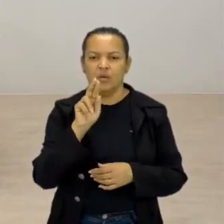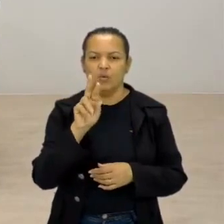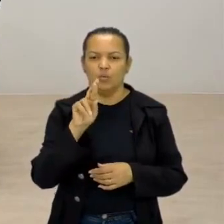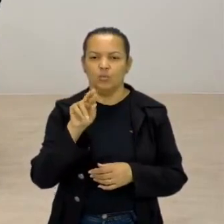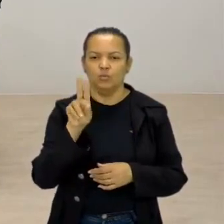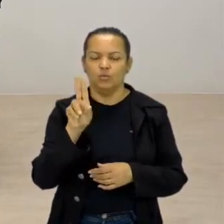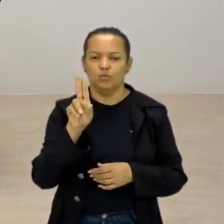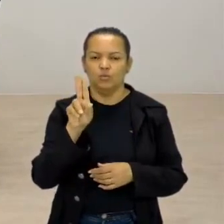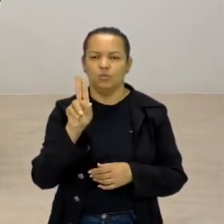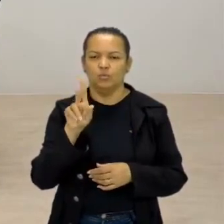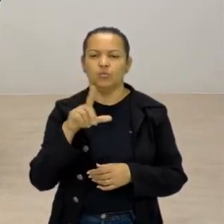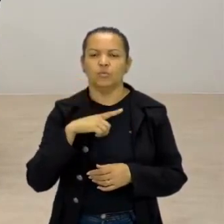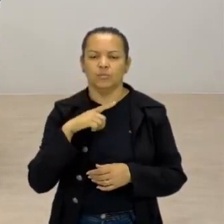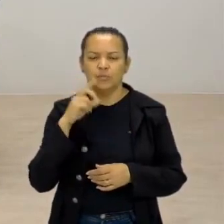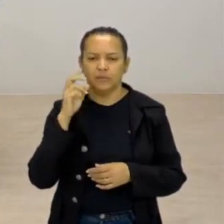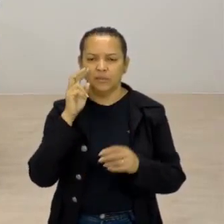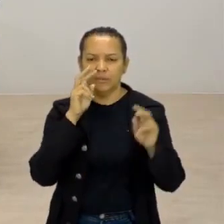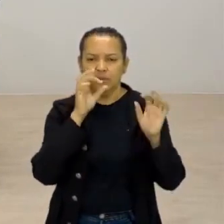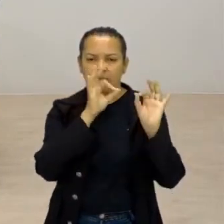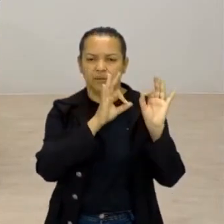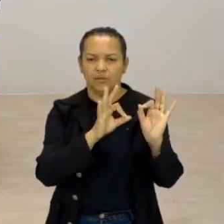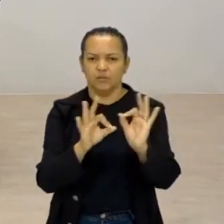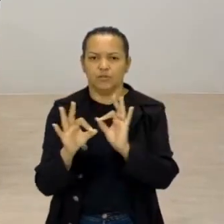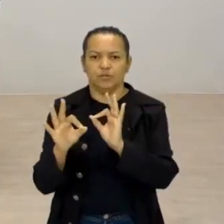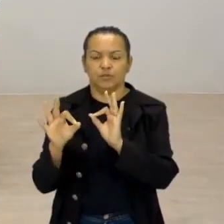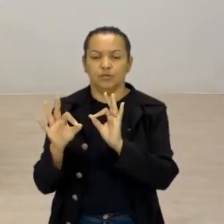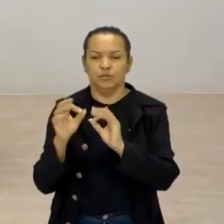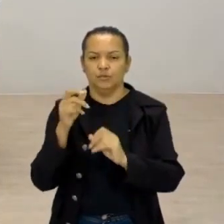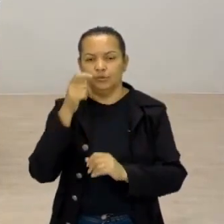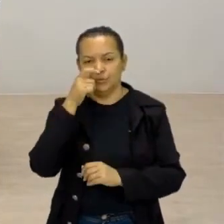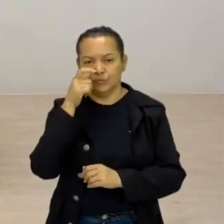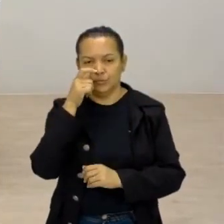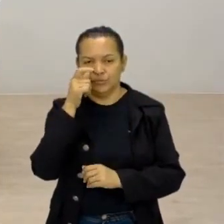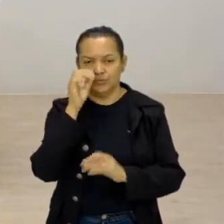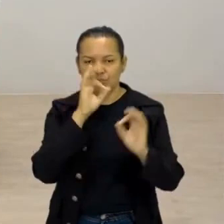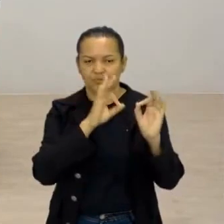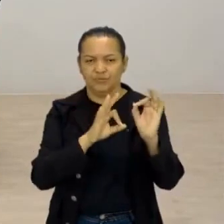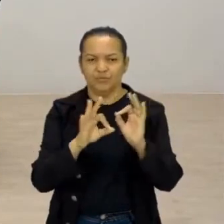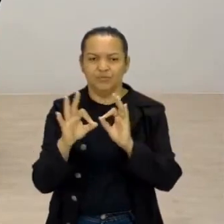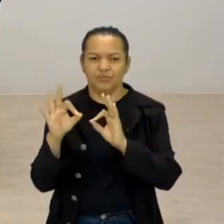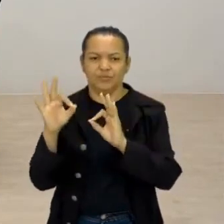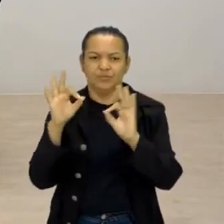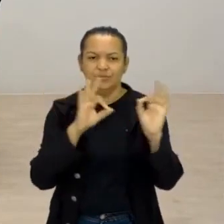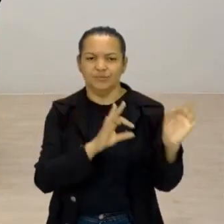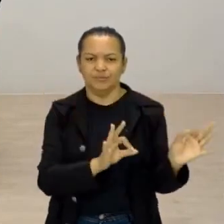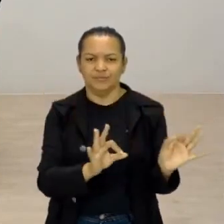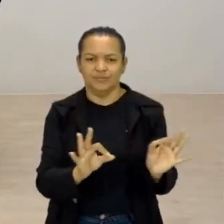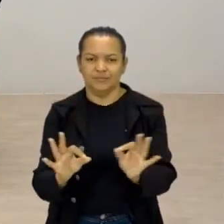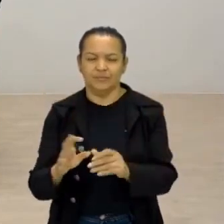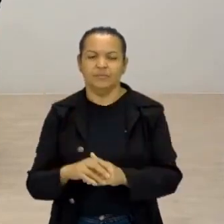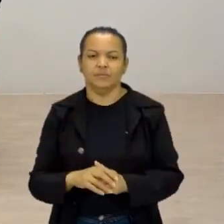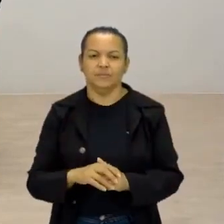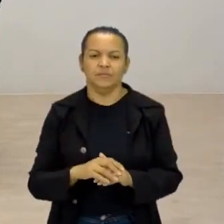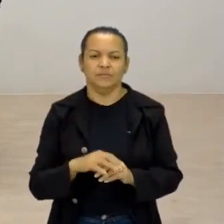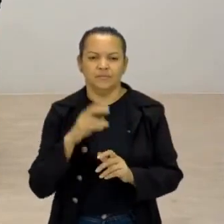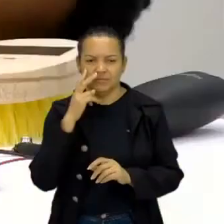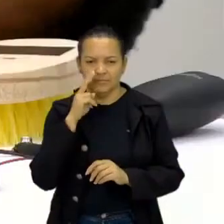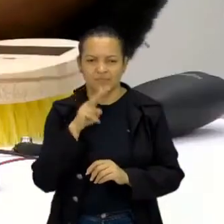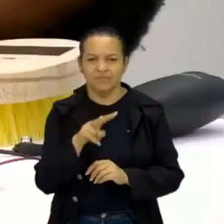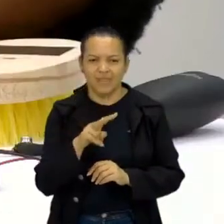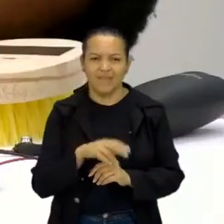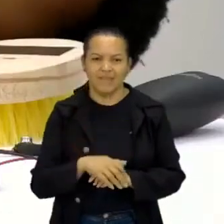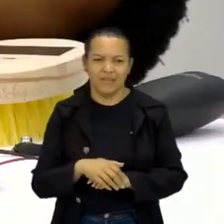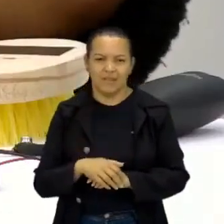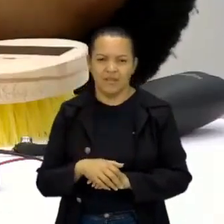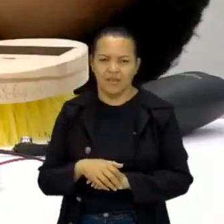área também aqui. Os professores estão só bisoiando. Tá vendo, ó? Com esse alicate de